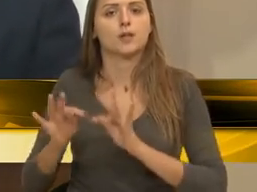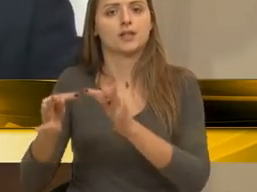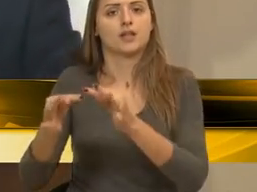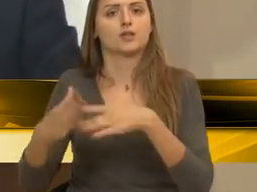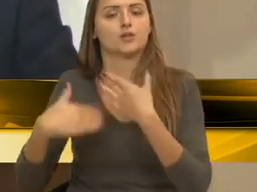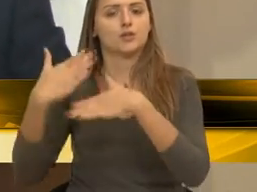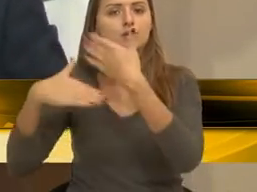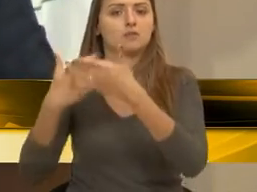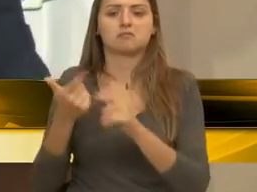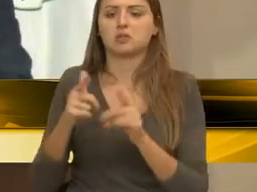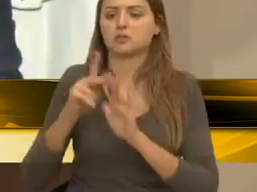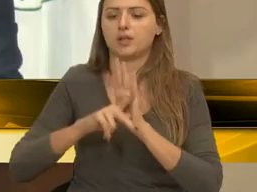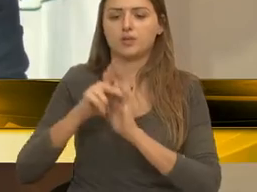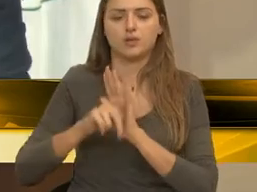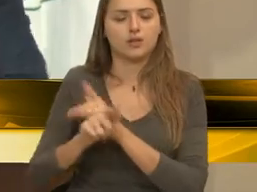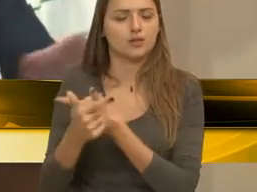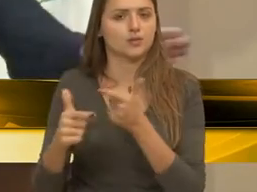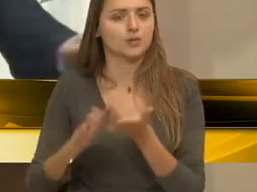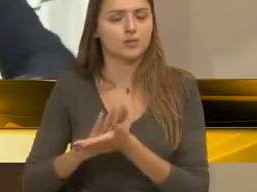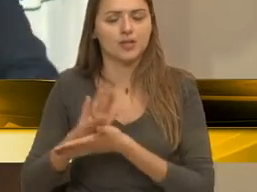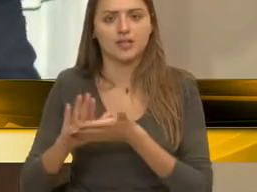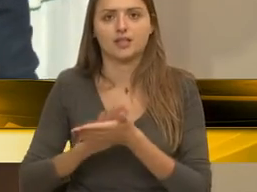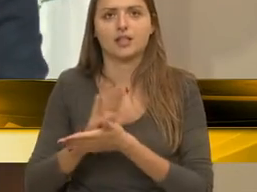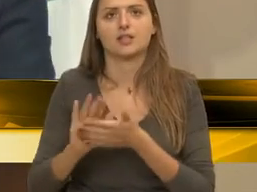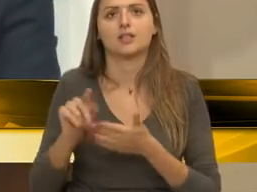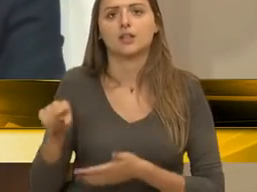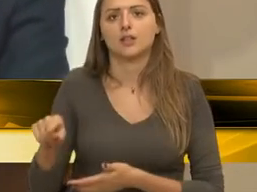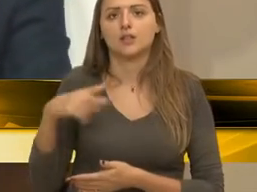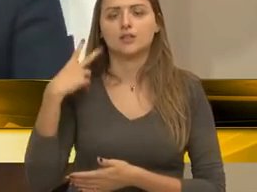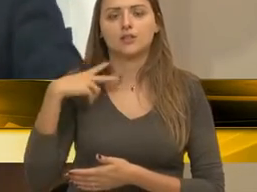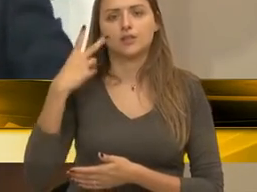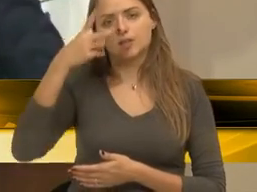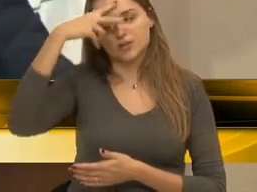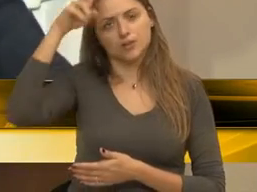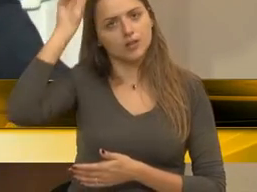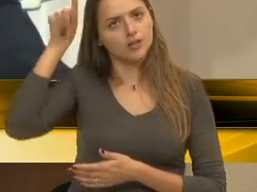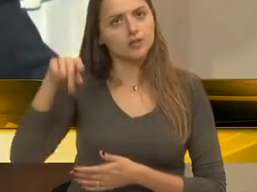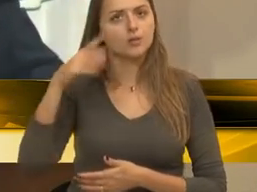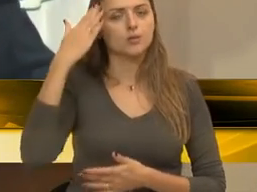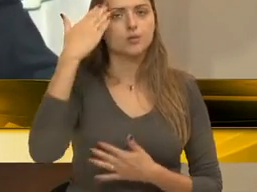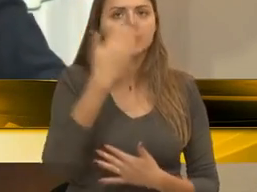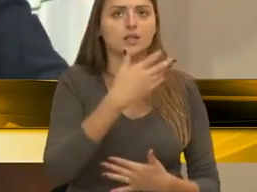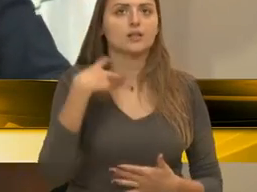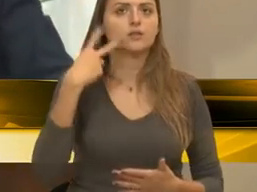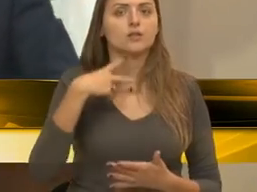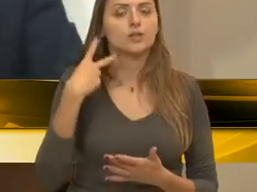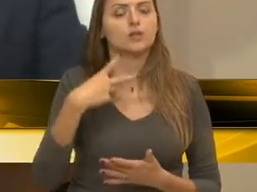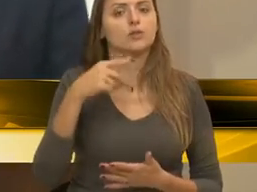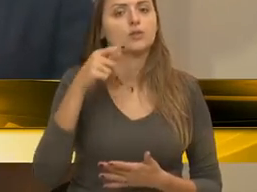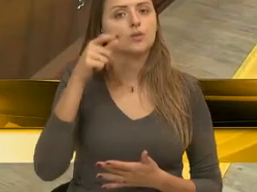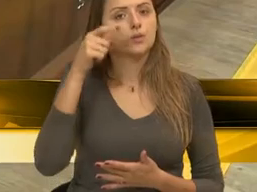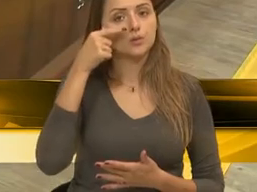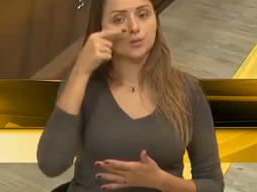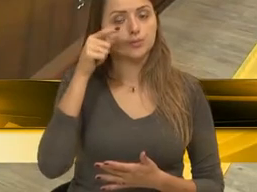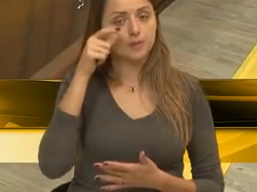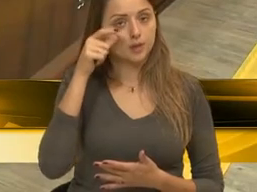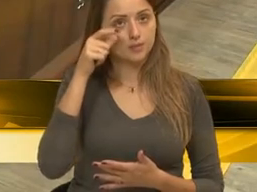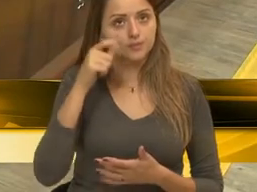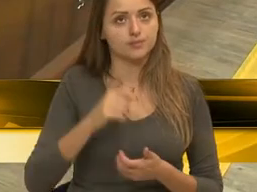tem absolutamente nenhum projeto. Vossa Excelência, vereador Edson, por favor. Obrigado, vereador Paulo.